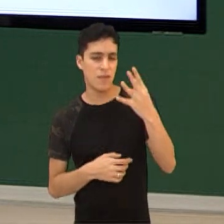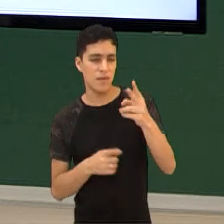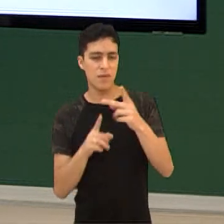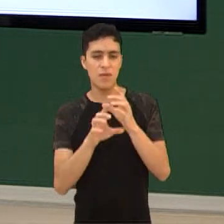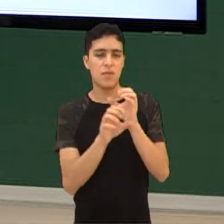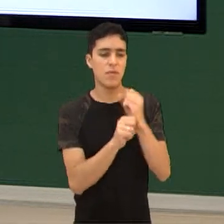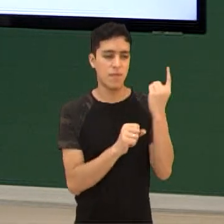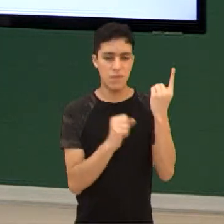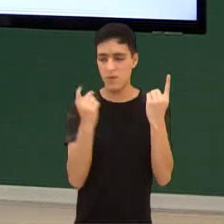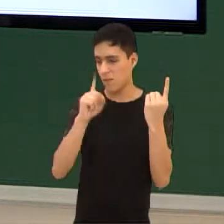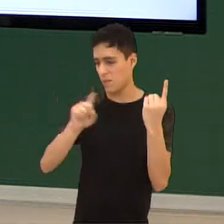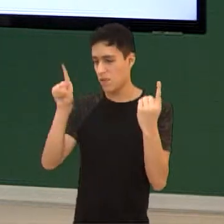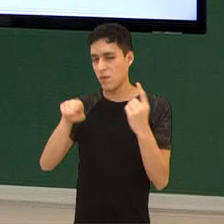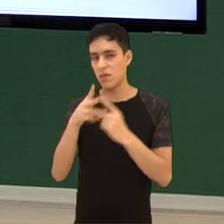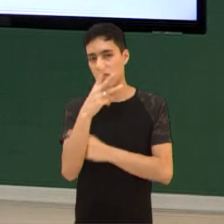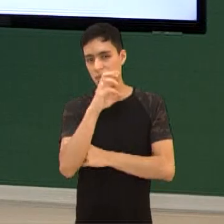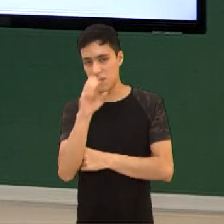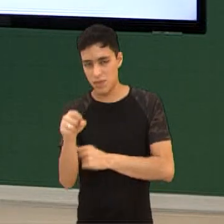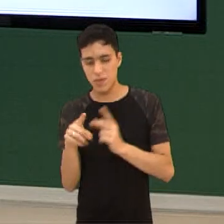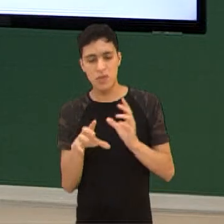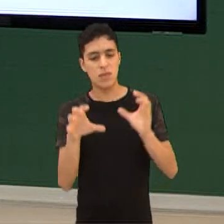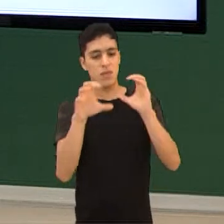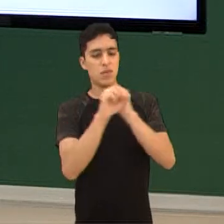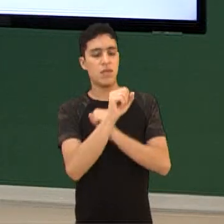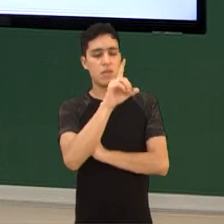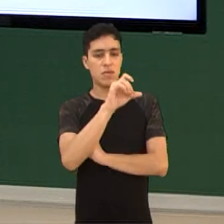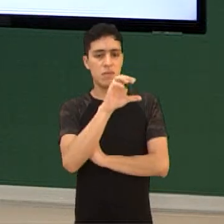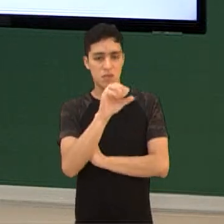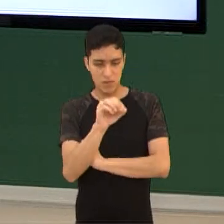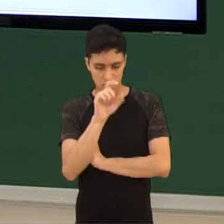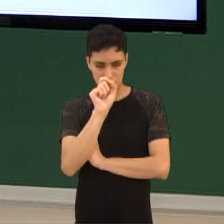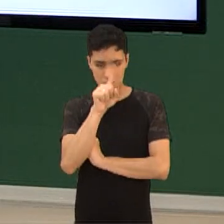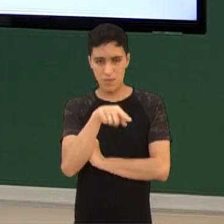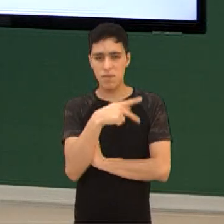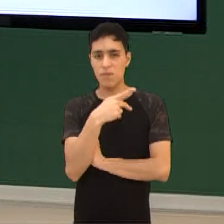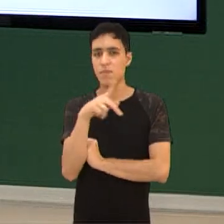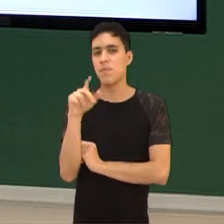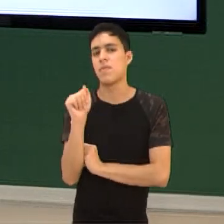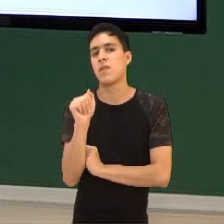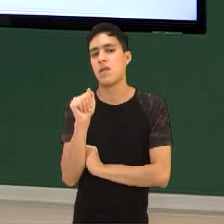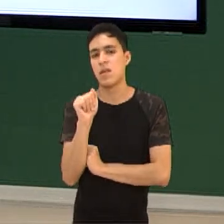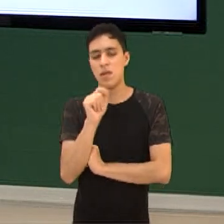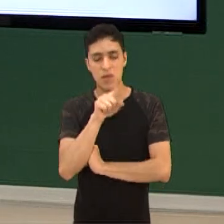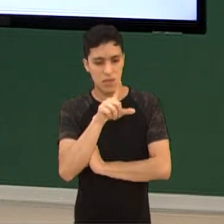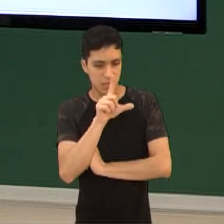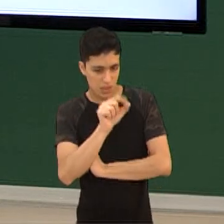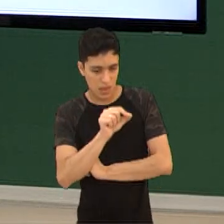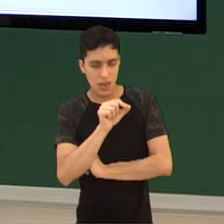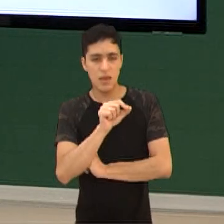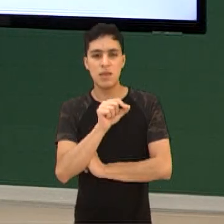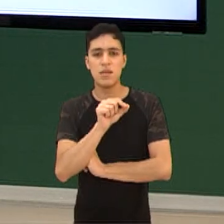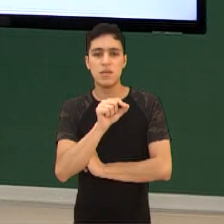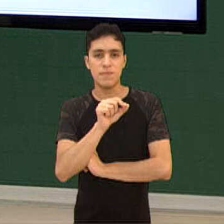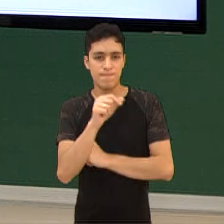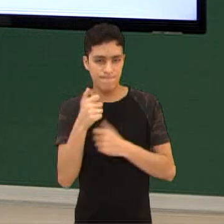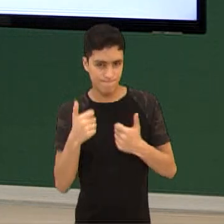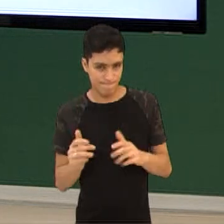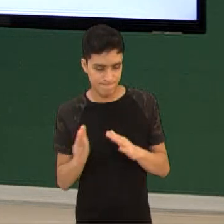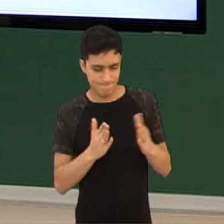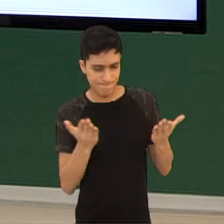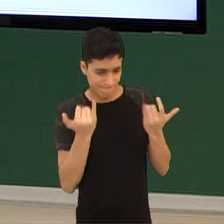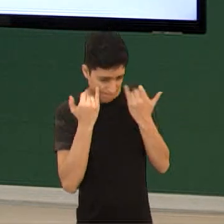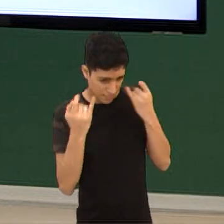primeiro com o último 38, a soma dos termos 190, nós estamos falando de uma PA de 10 termos. Agora com